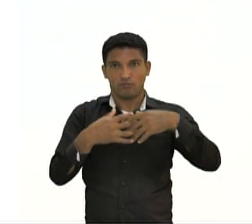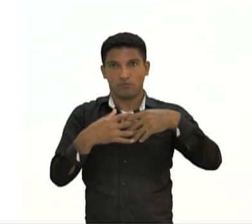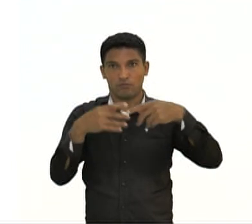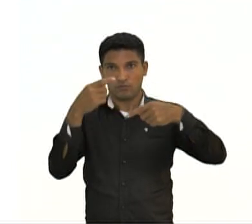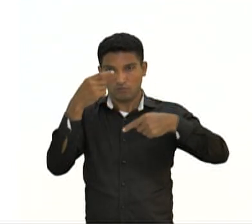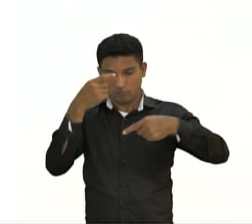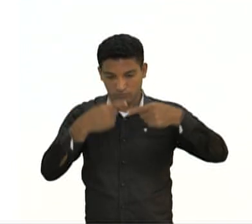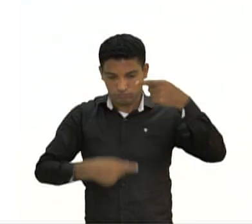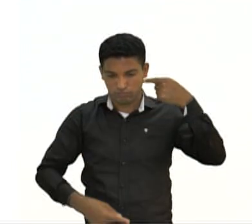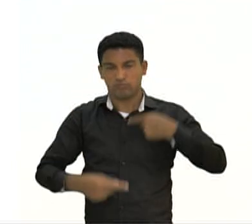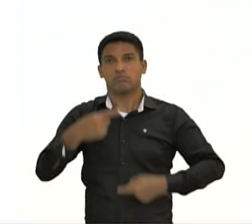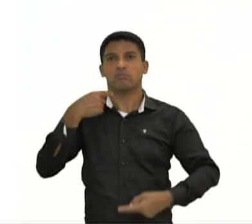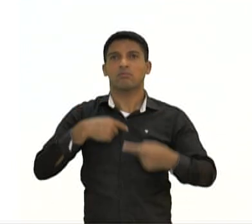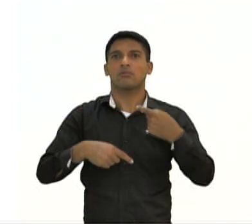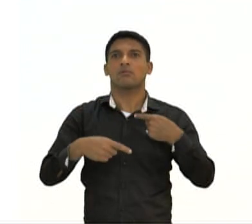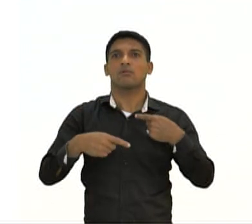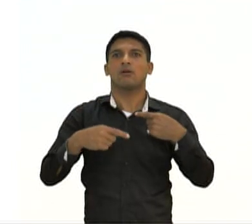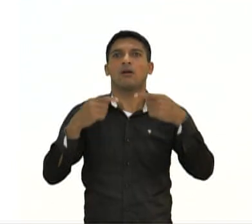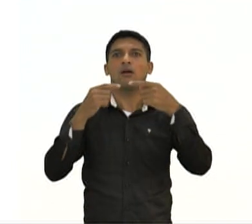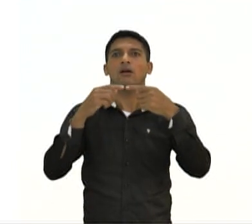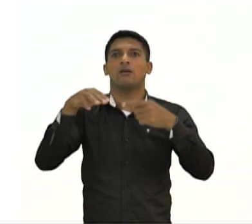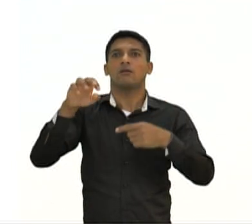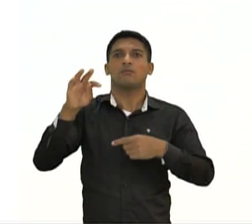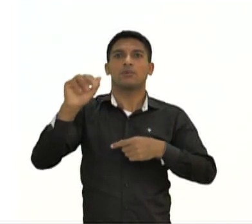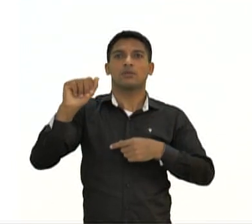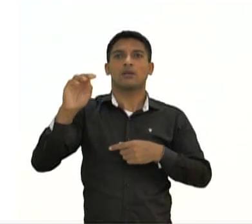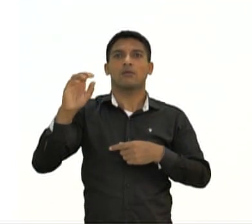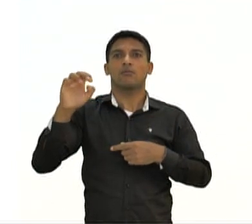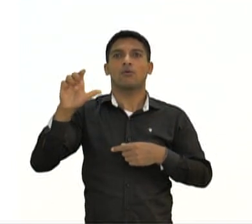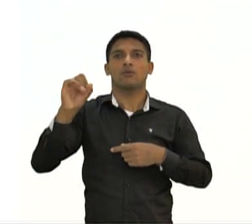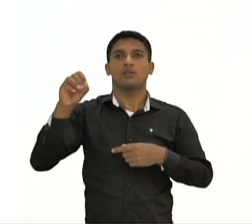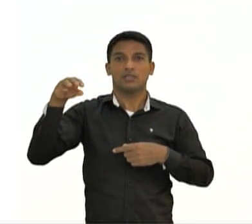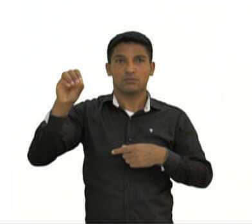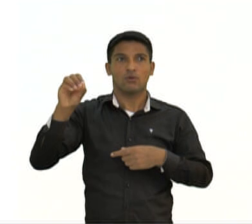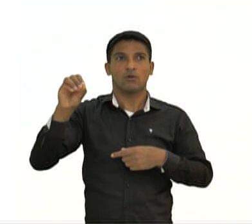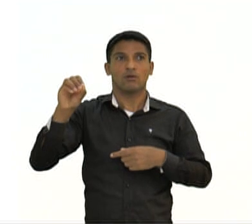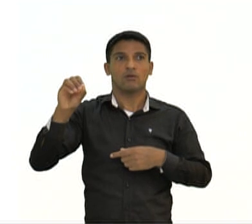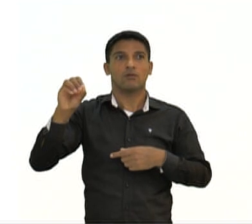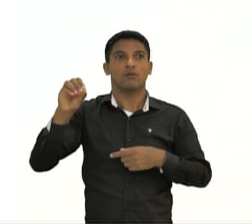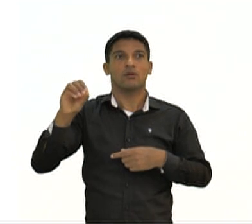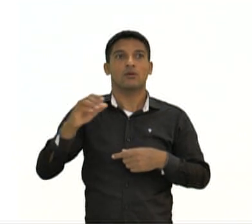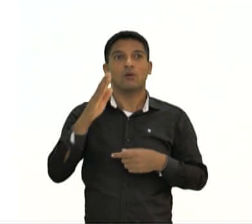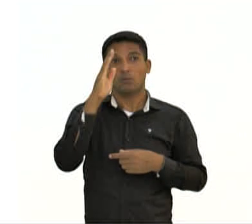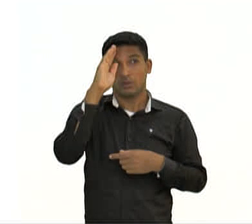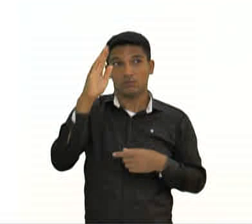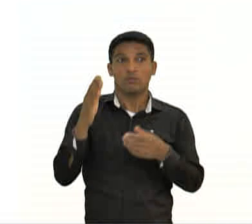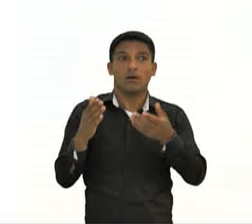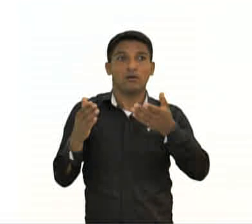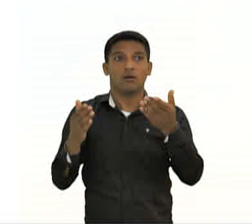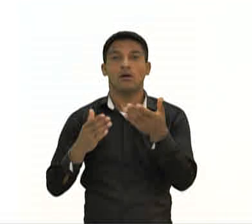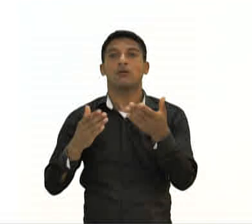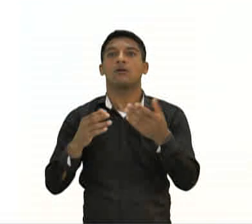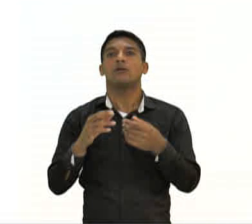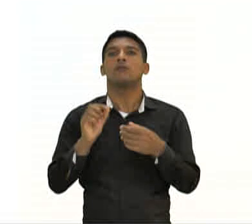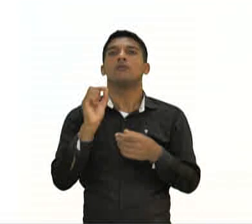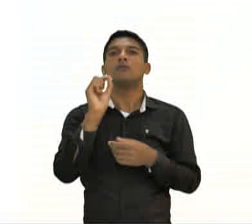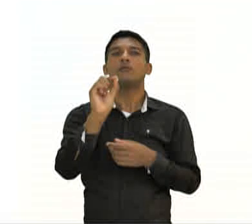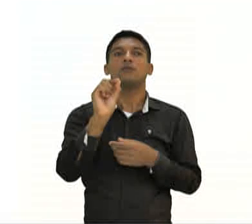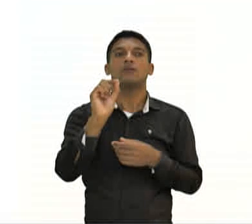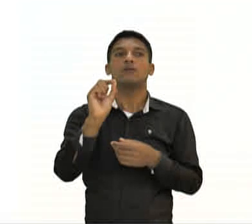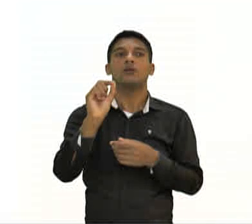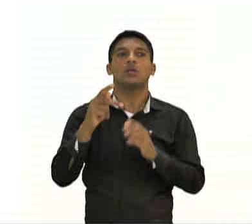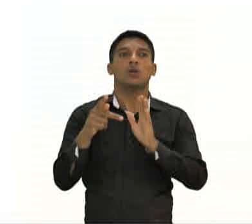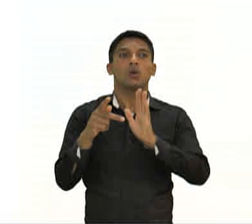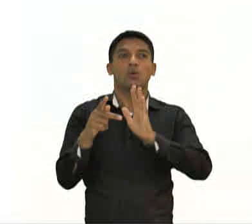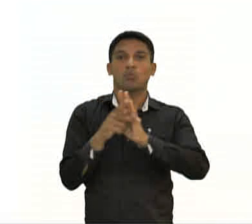principal contribuição dos sistemas trabalhados na aula de hoje para essa manutenção? Eu vou deixar aqui na tela quais são esses